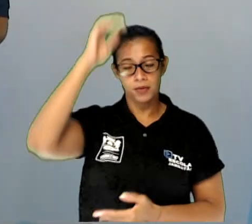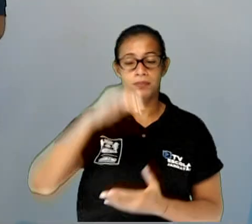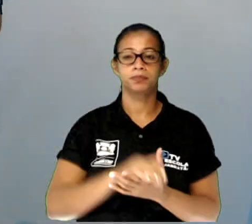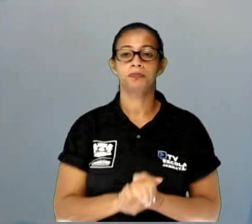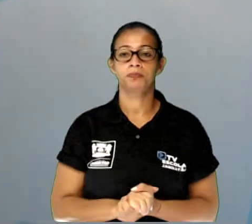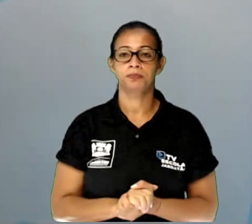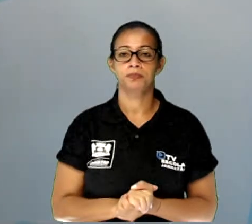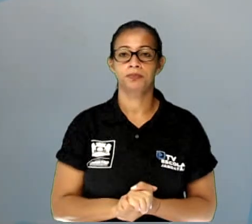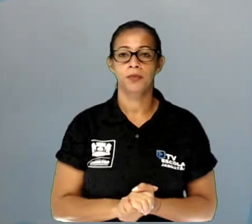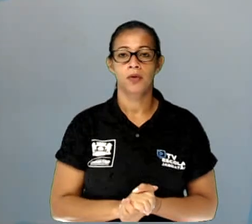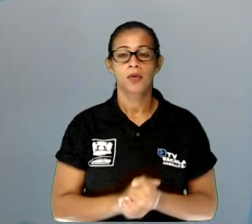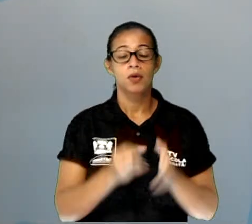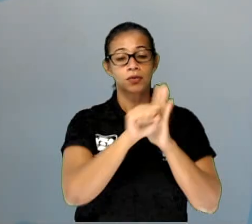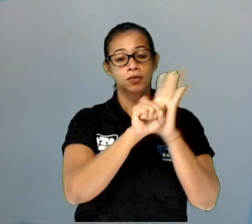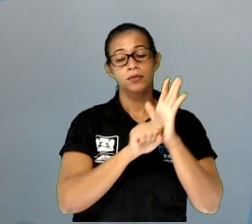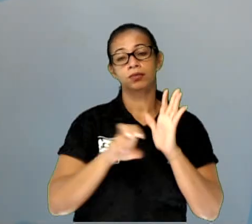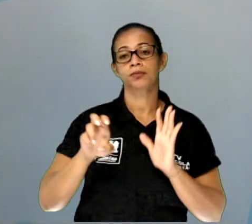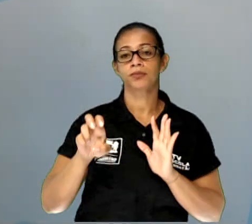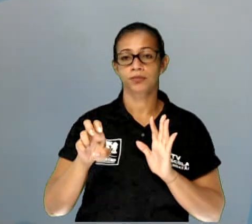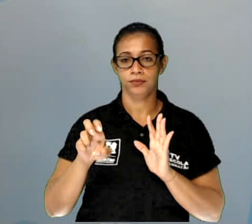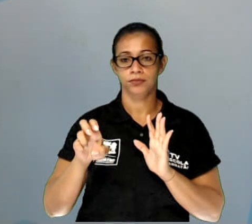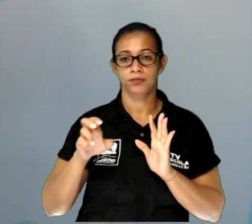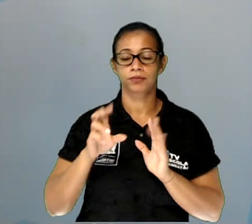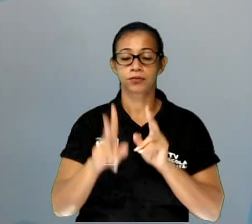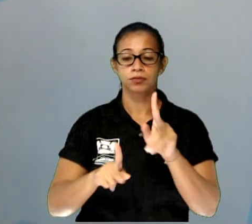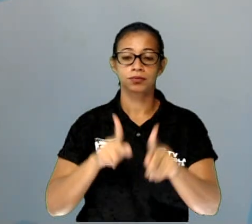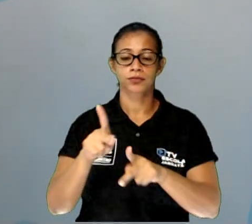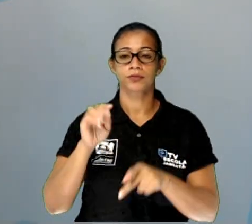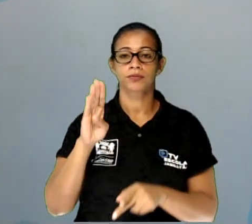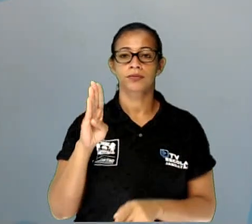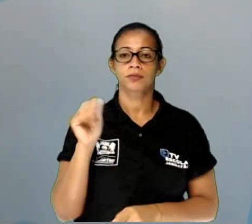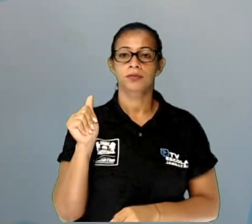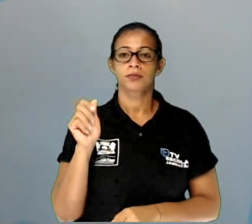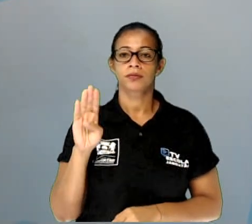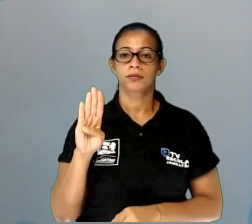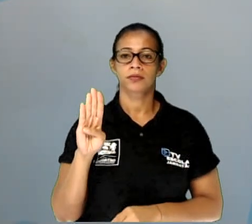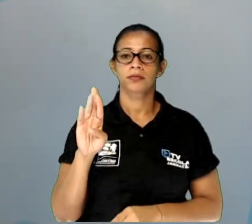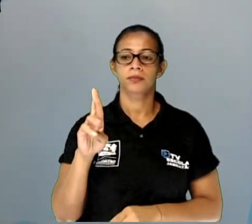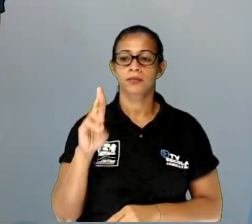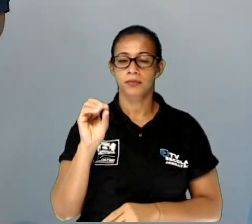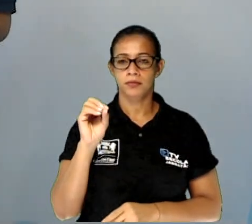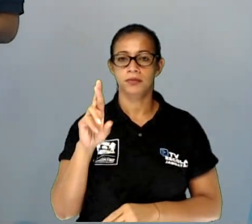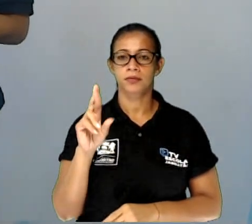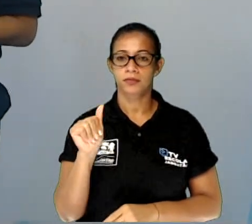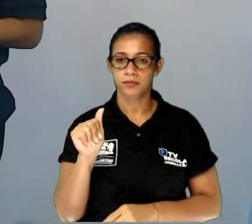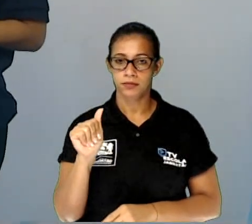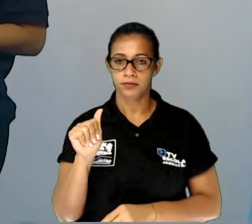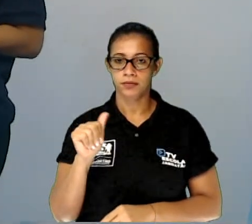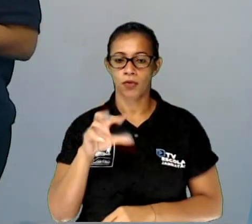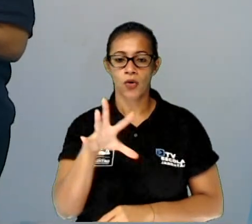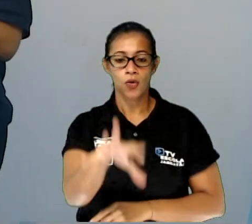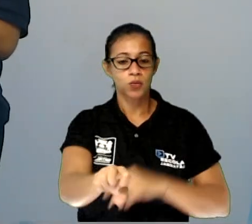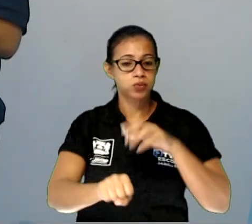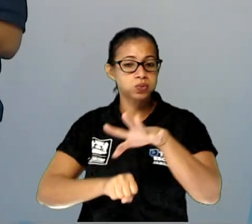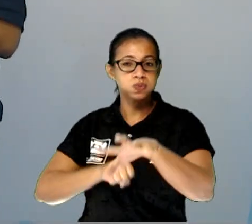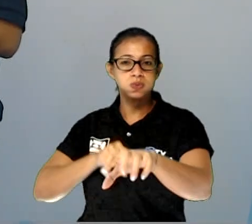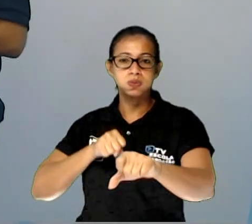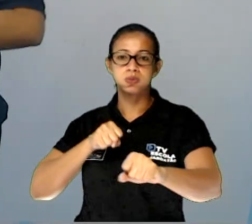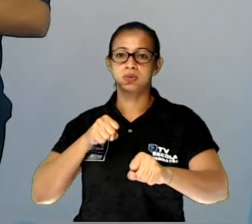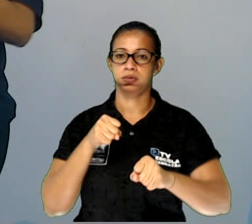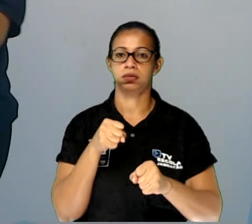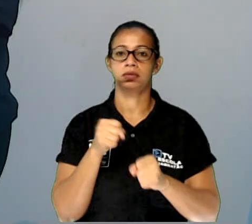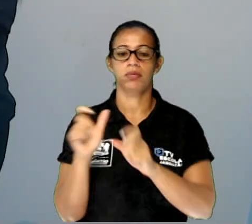No século V, os povos bárbaros provenientes do norte da Europa tomaram diversas partes ali do território